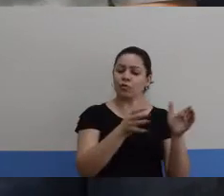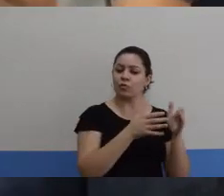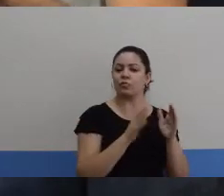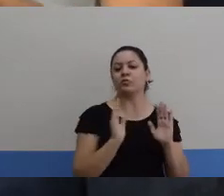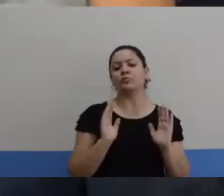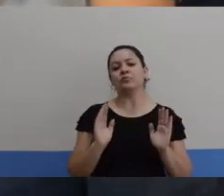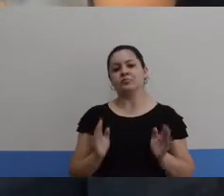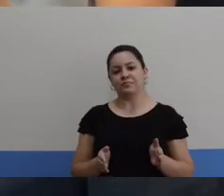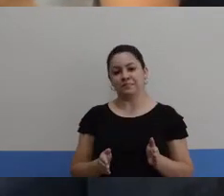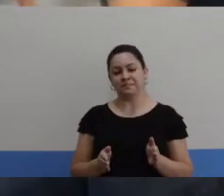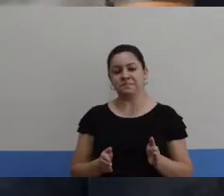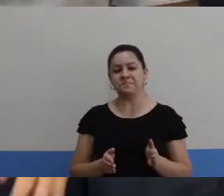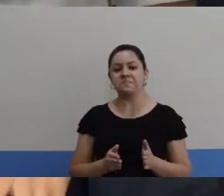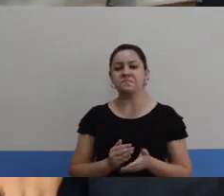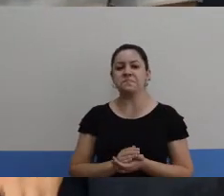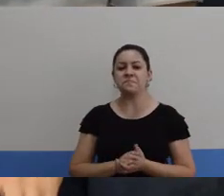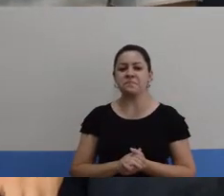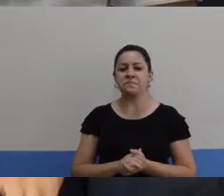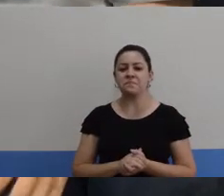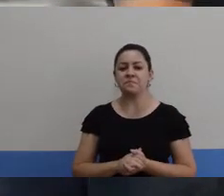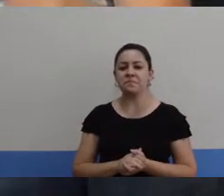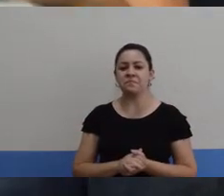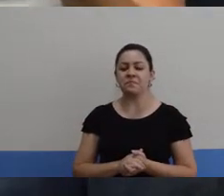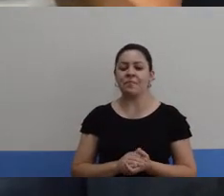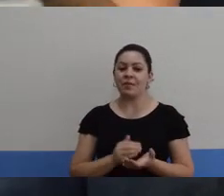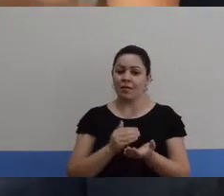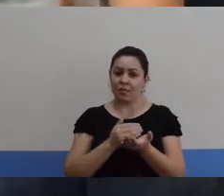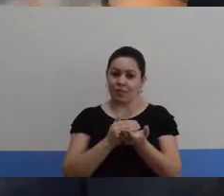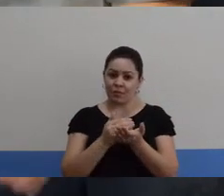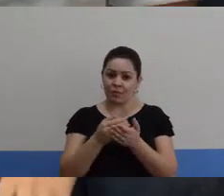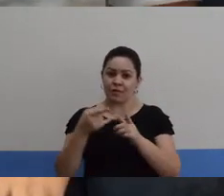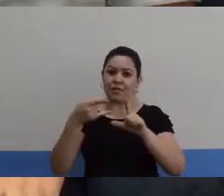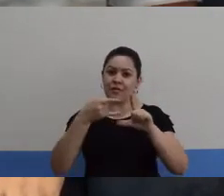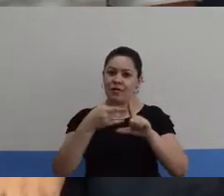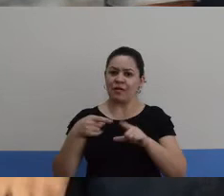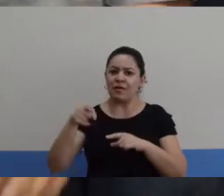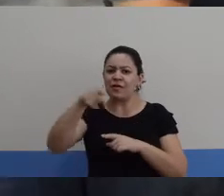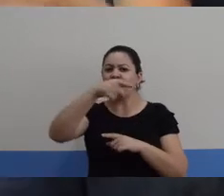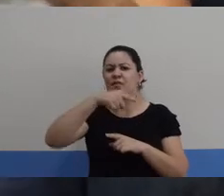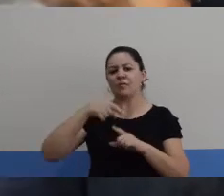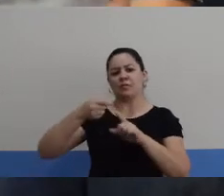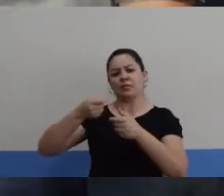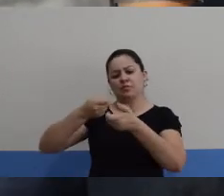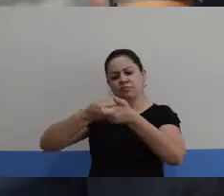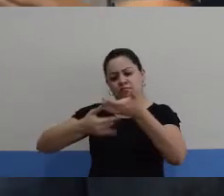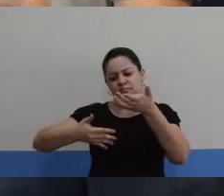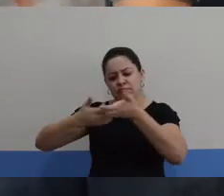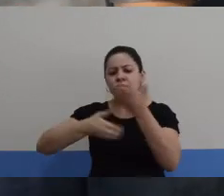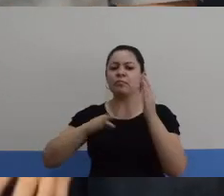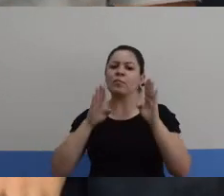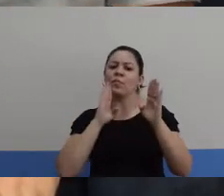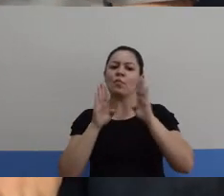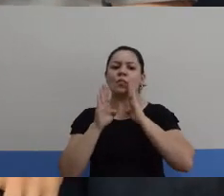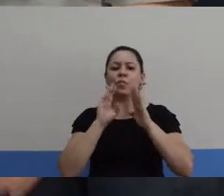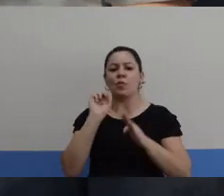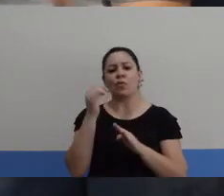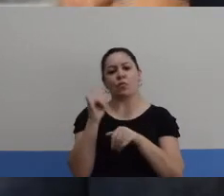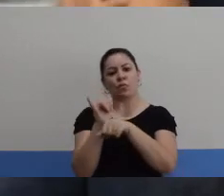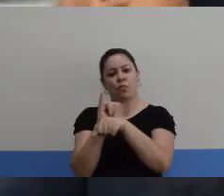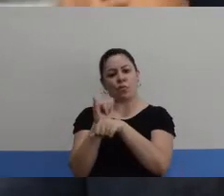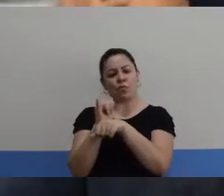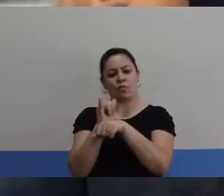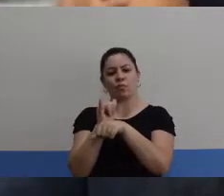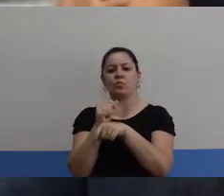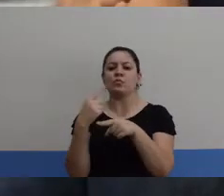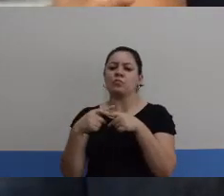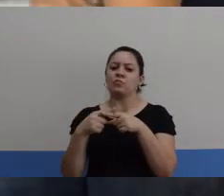Então já aviso neste início, da live, para que vocês possam escrever no chat, seja do Facebook, do YouTube, que ao longo de